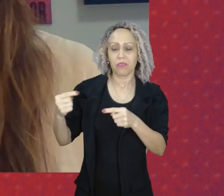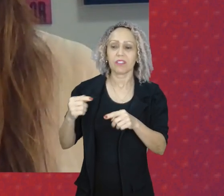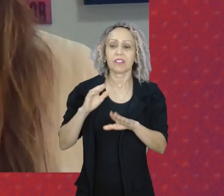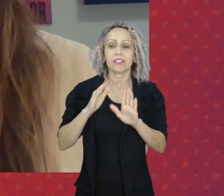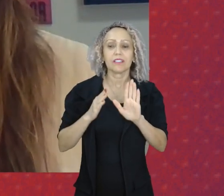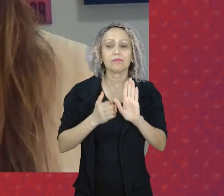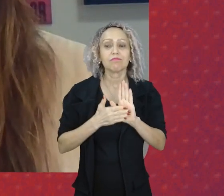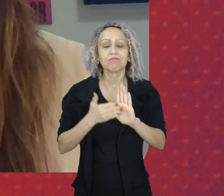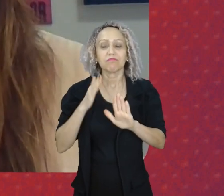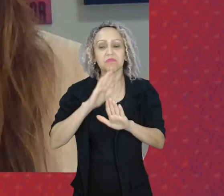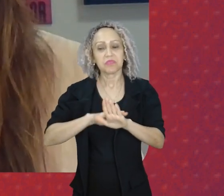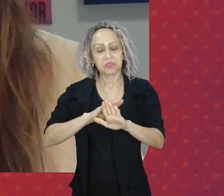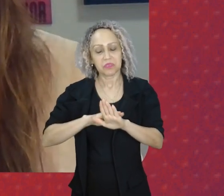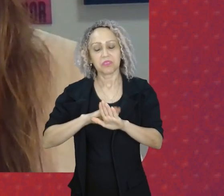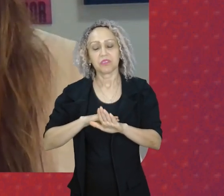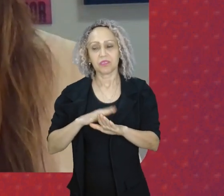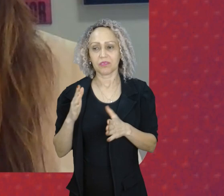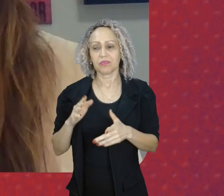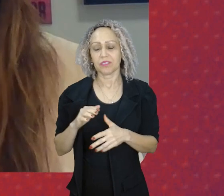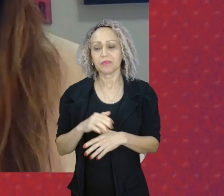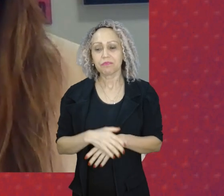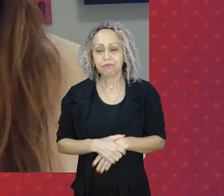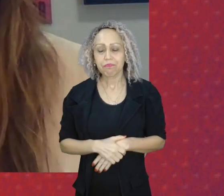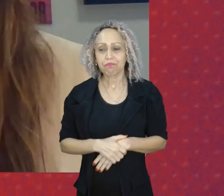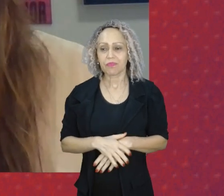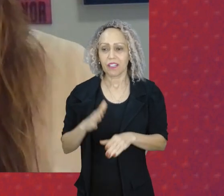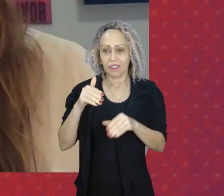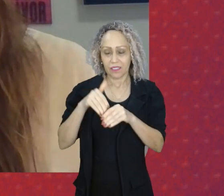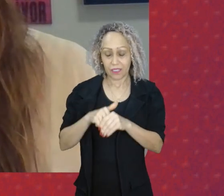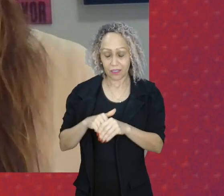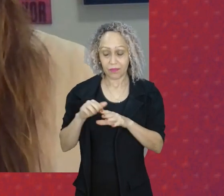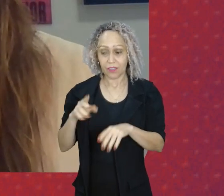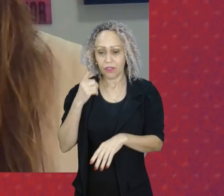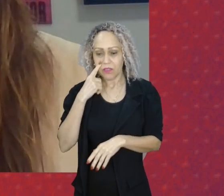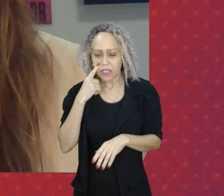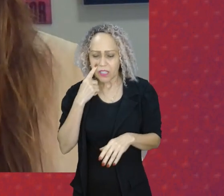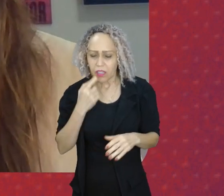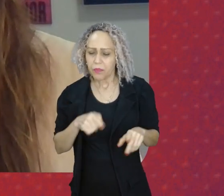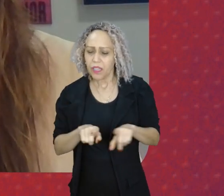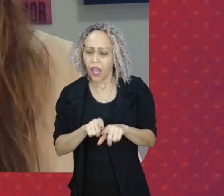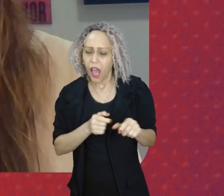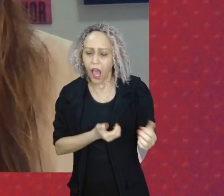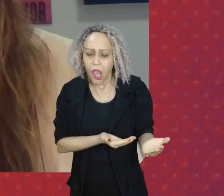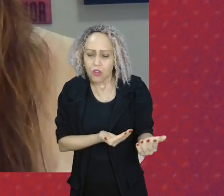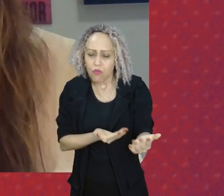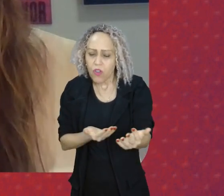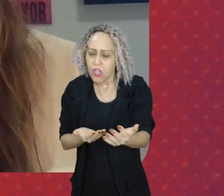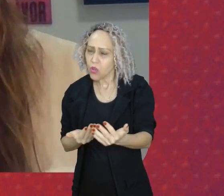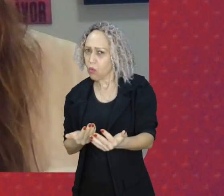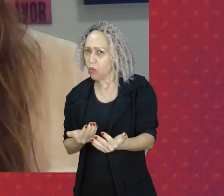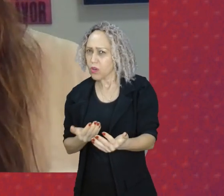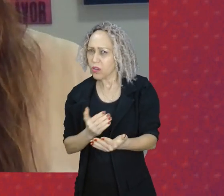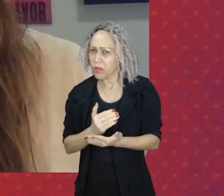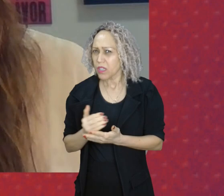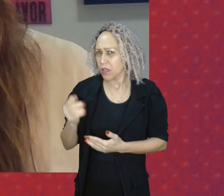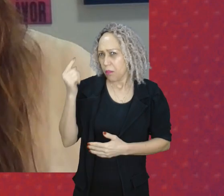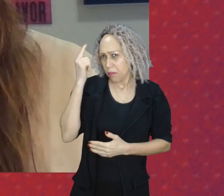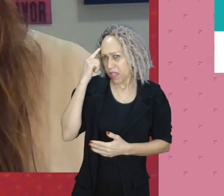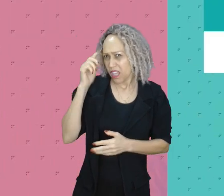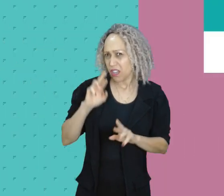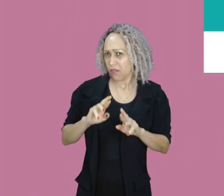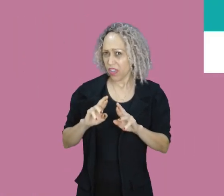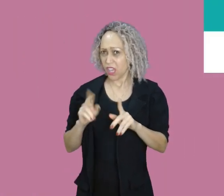uma esperança, né? A gente vê que a juventude está começando a pensar um pouco diferente, está com essa consciência de gênero